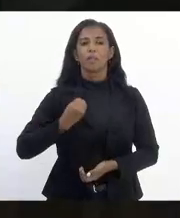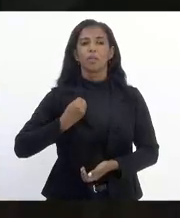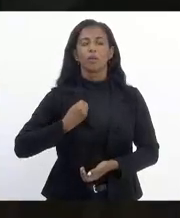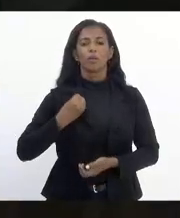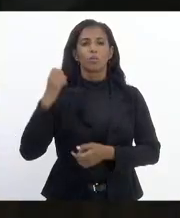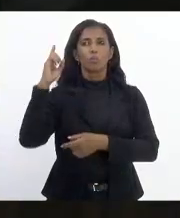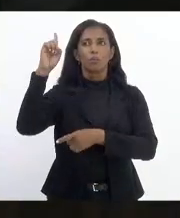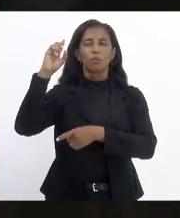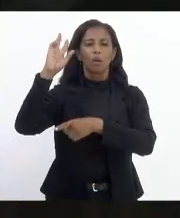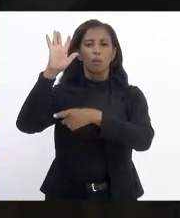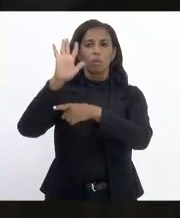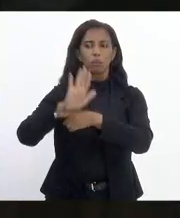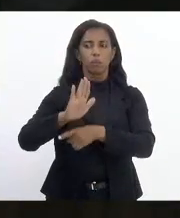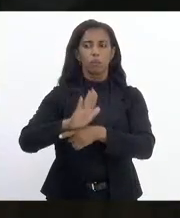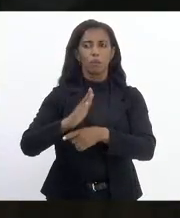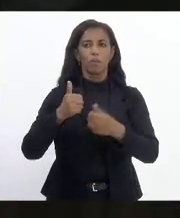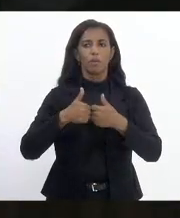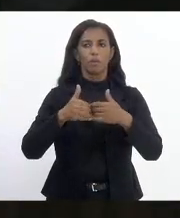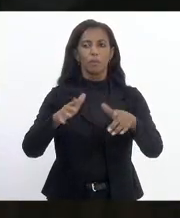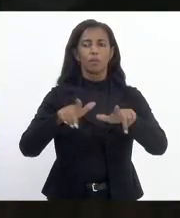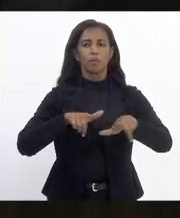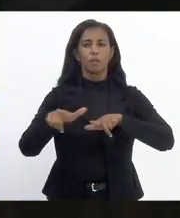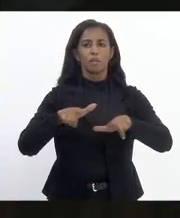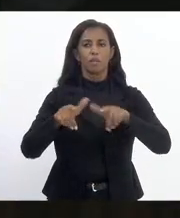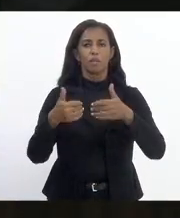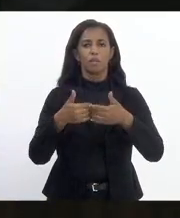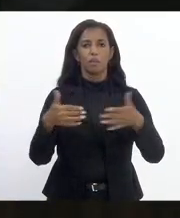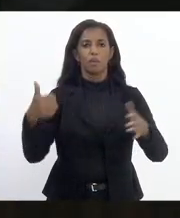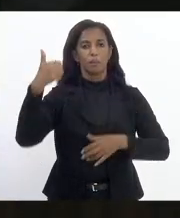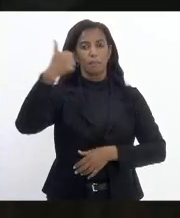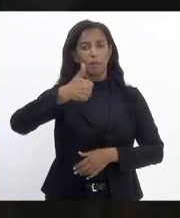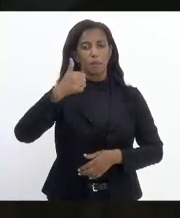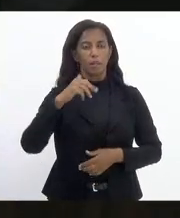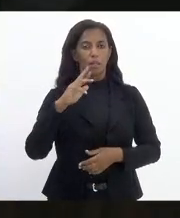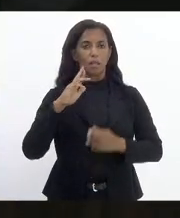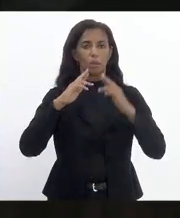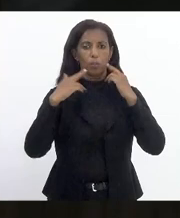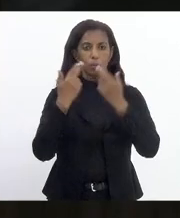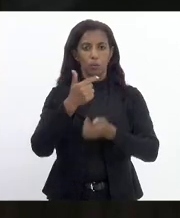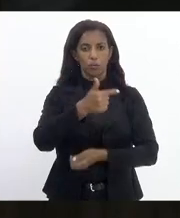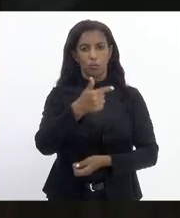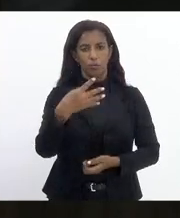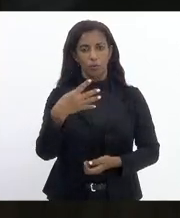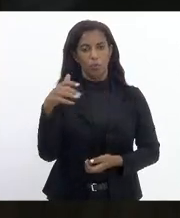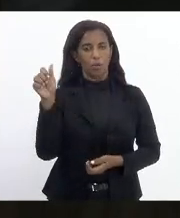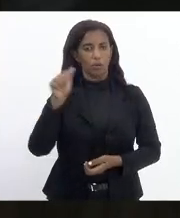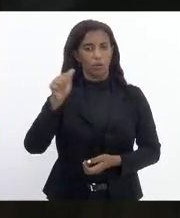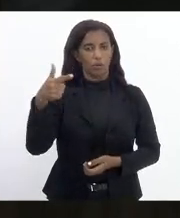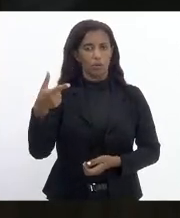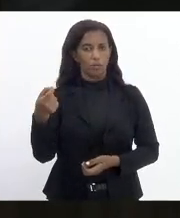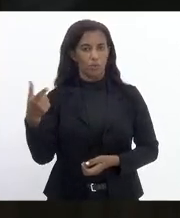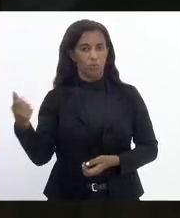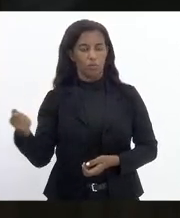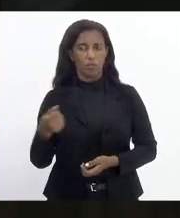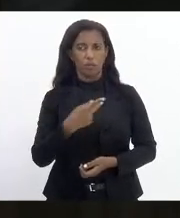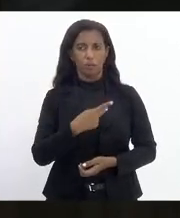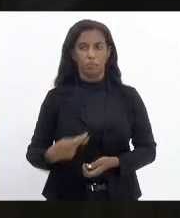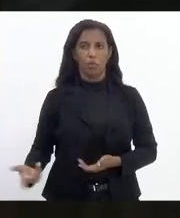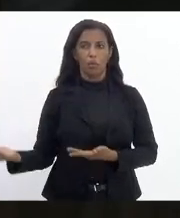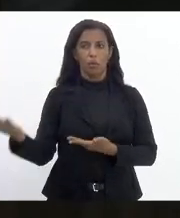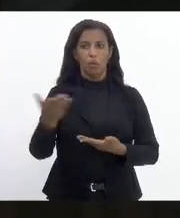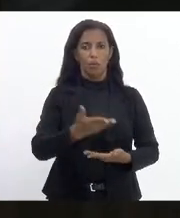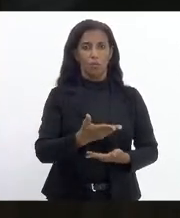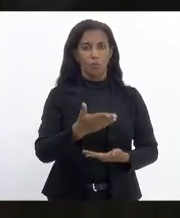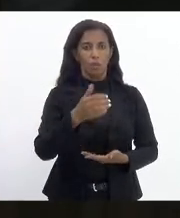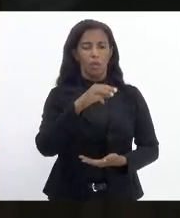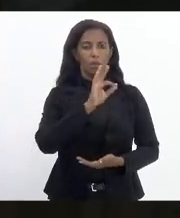Sob a proteção de Deus, iniciamos os nossos trabalhos. Está aberta a primeira sessão extraordinária do dia 24 de agosto de 2021. A presidência convida a deputada